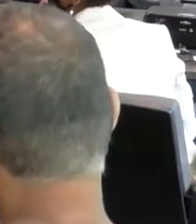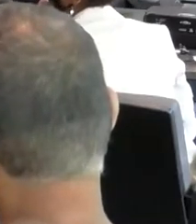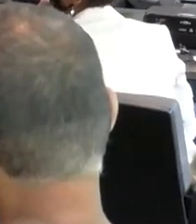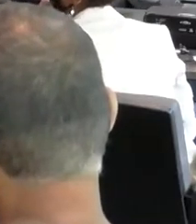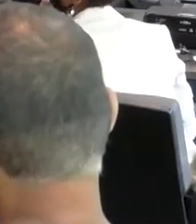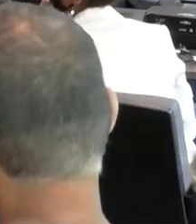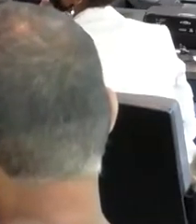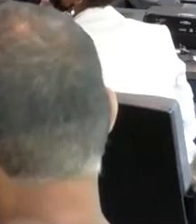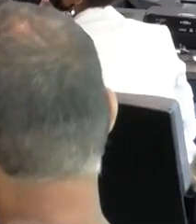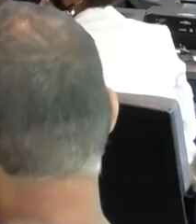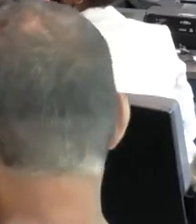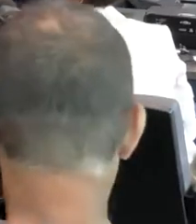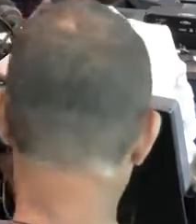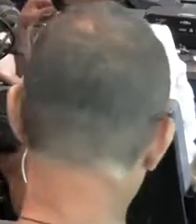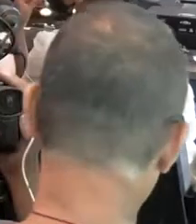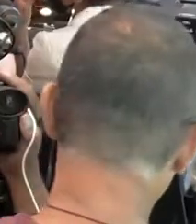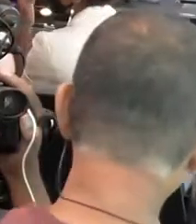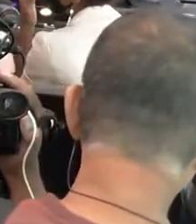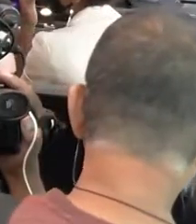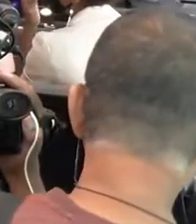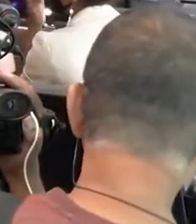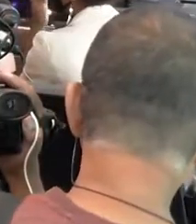E aí